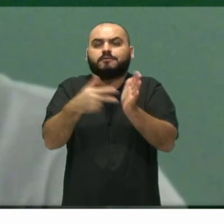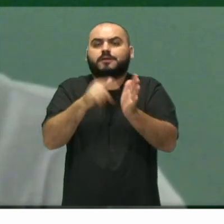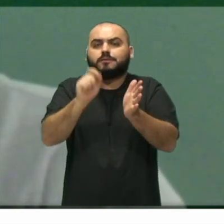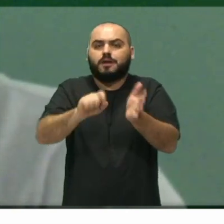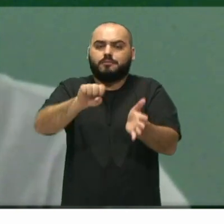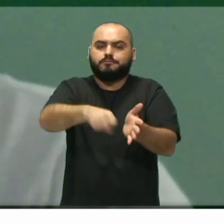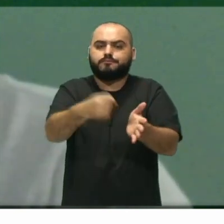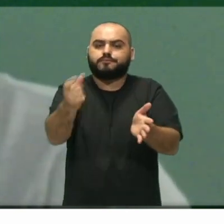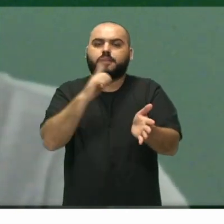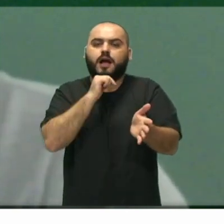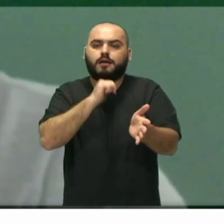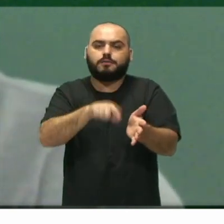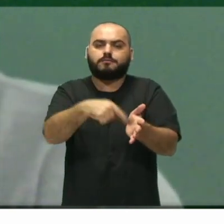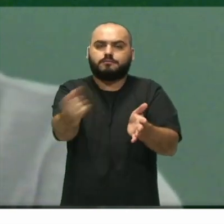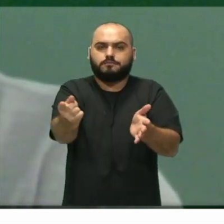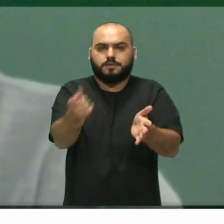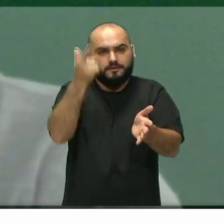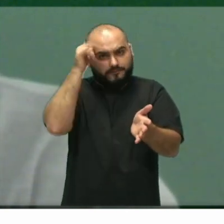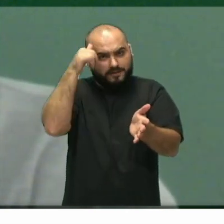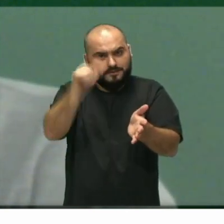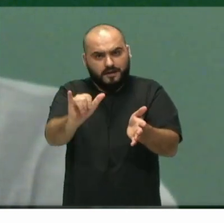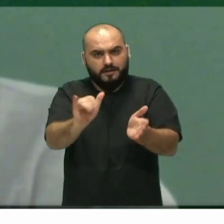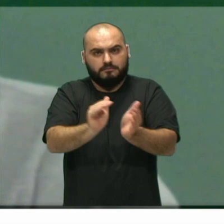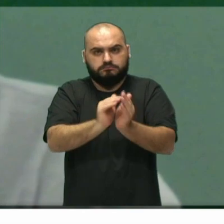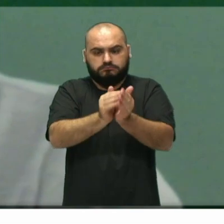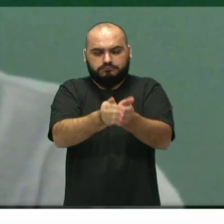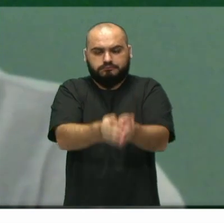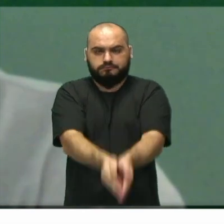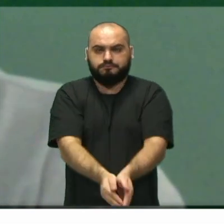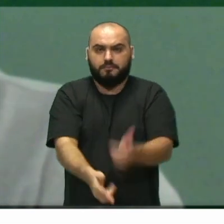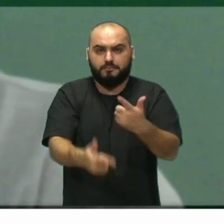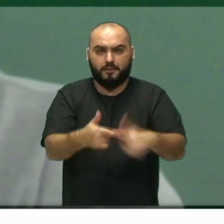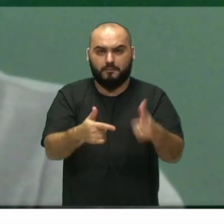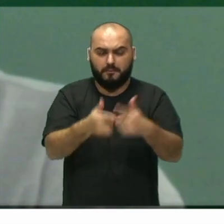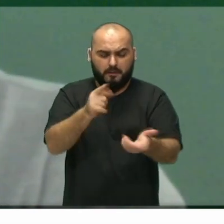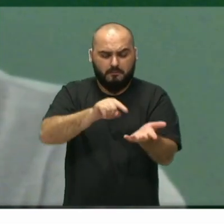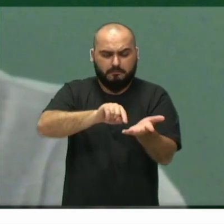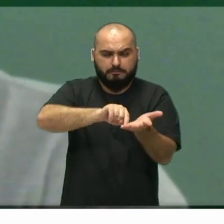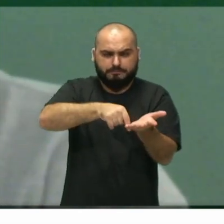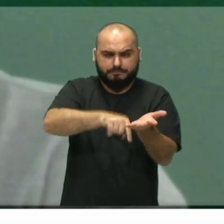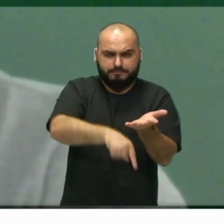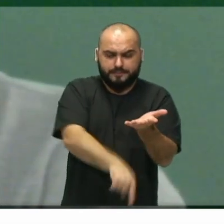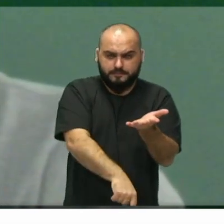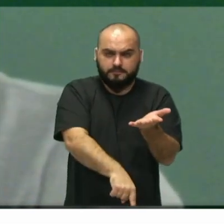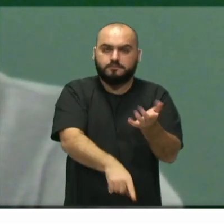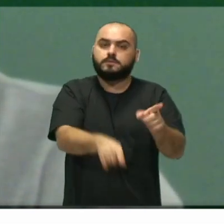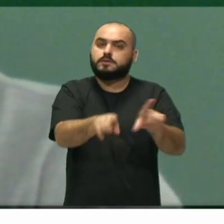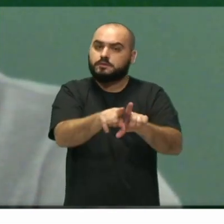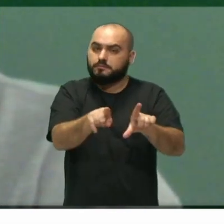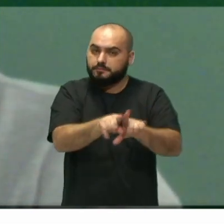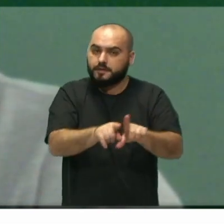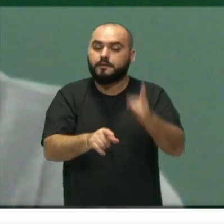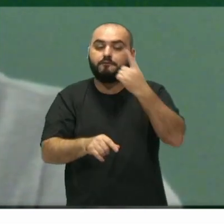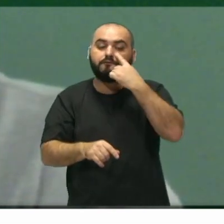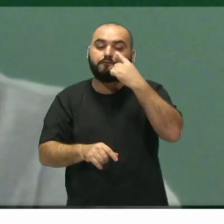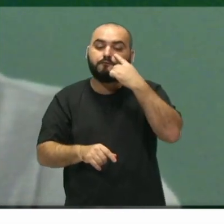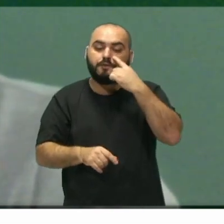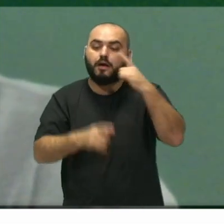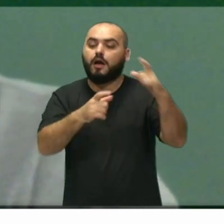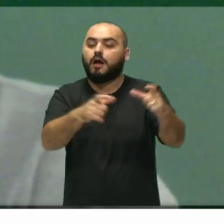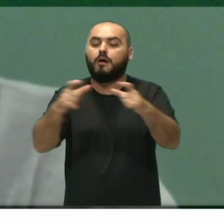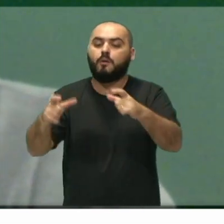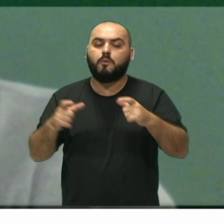quê? Primeiro, para o meu barco não afundar. Segundo, para poder enxergar dentro do barco onde é que estão os